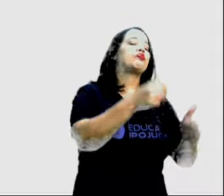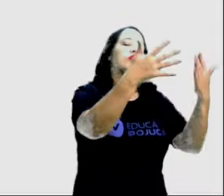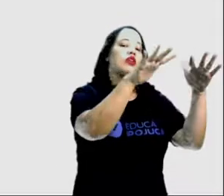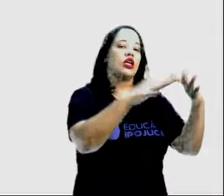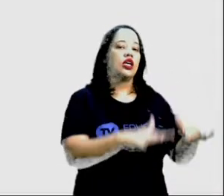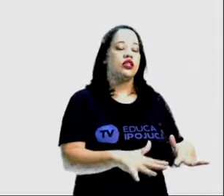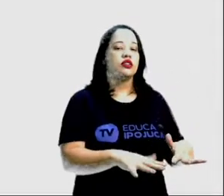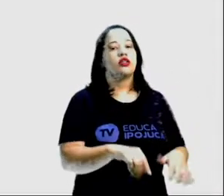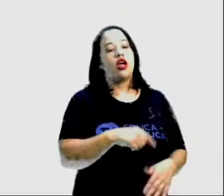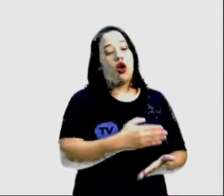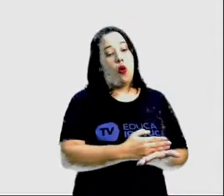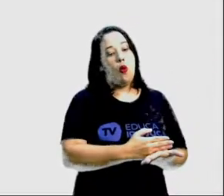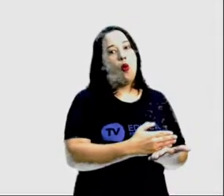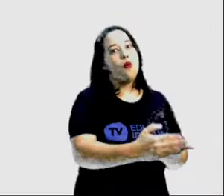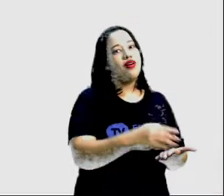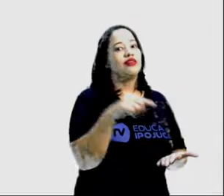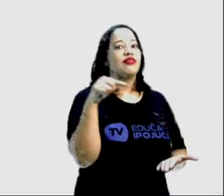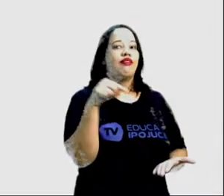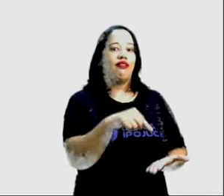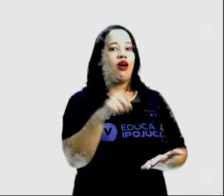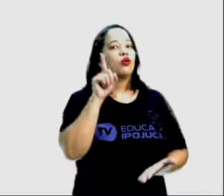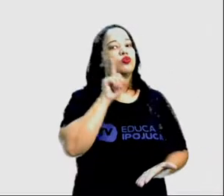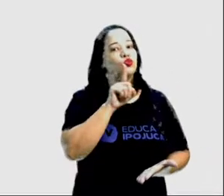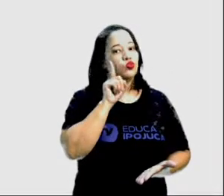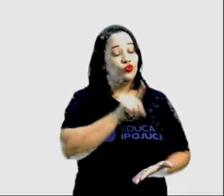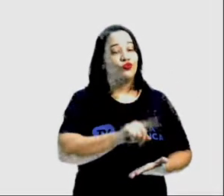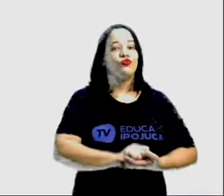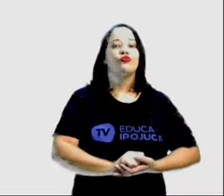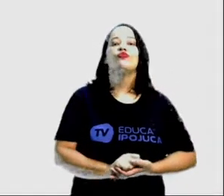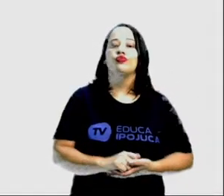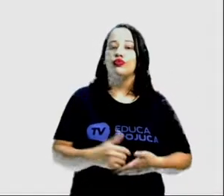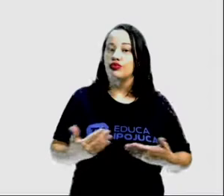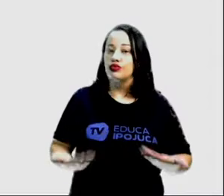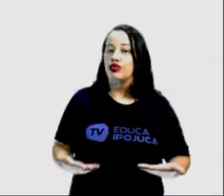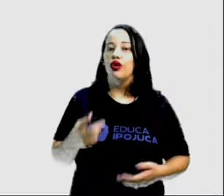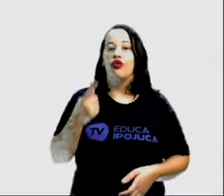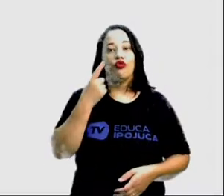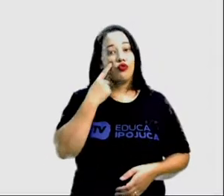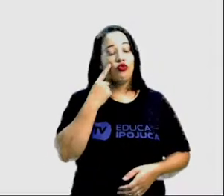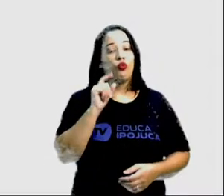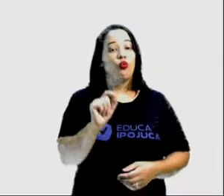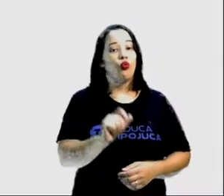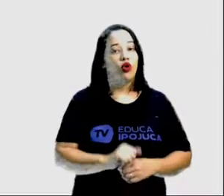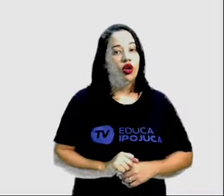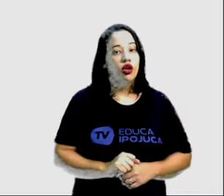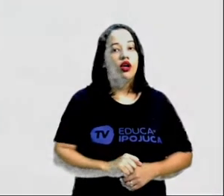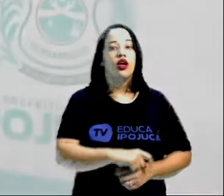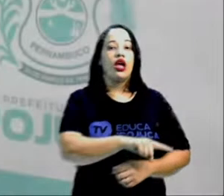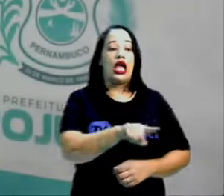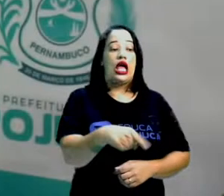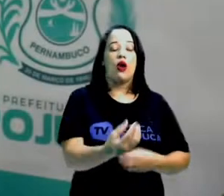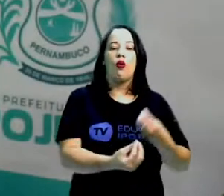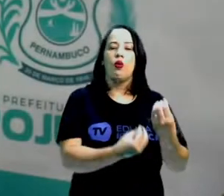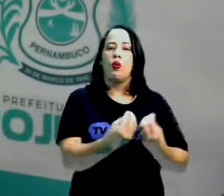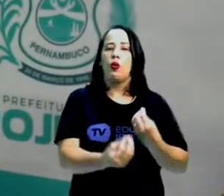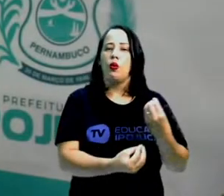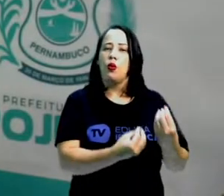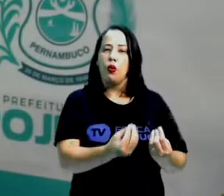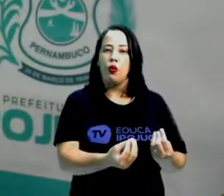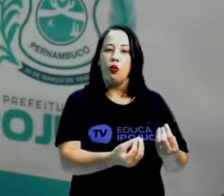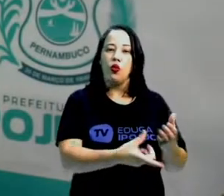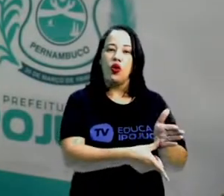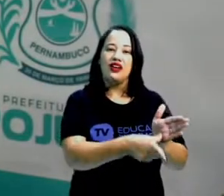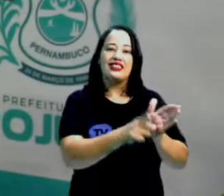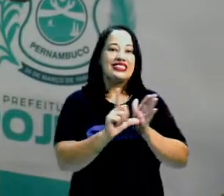vai começar nos Estados Unidos. E é por isso que nós temos que ver como é que eram os Estados Unidos